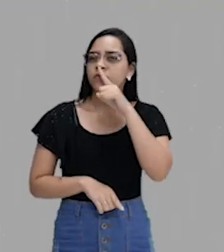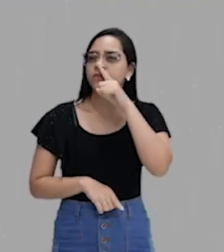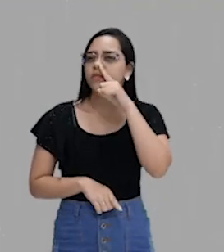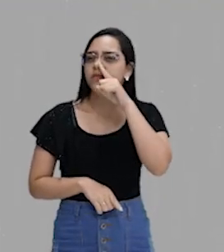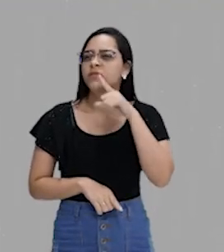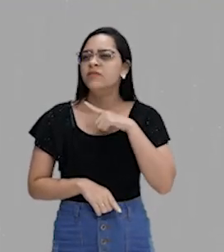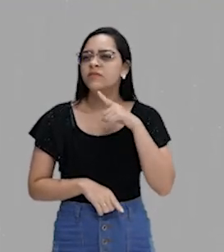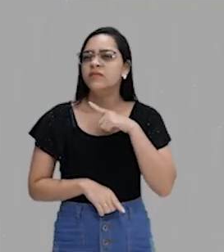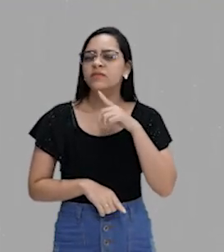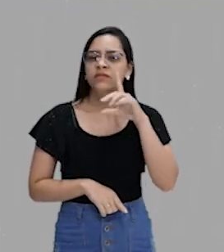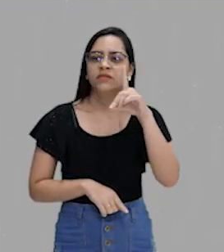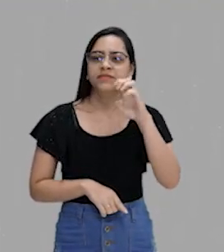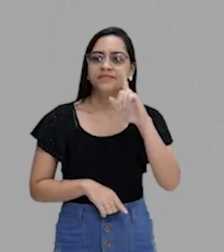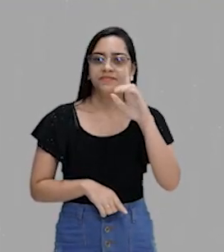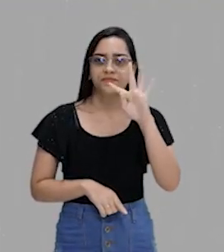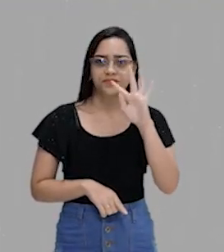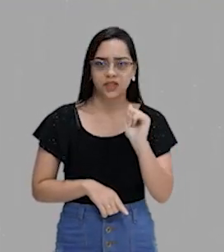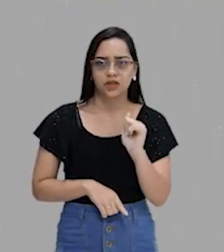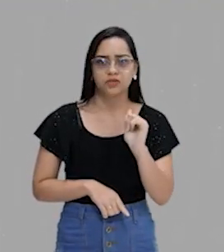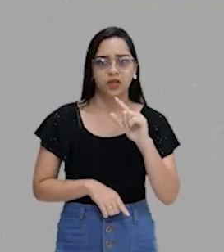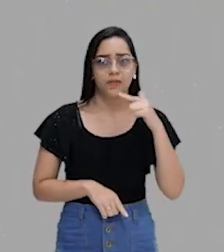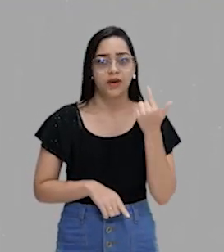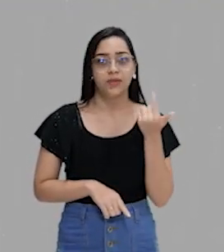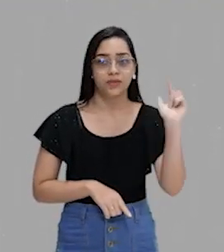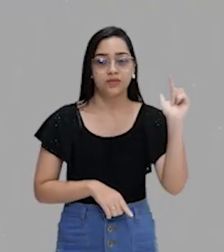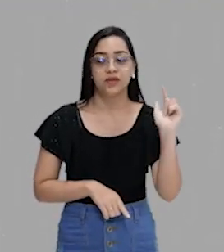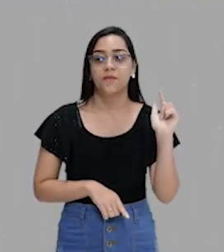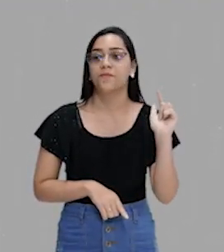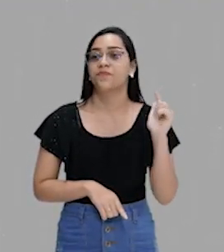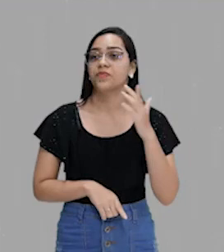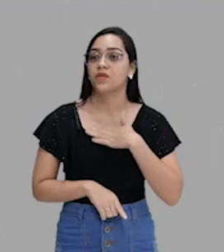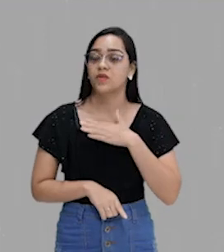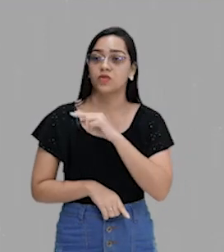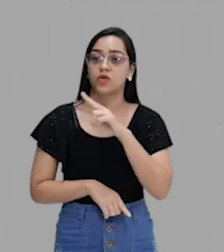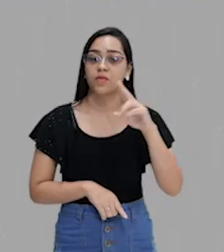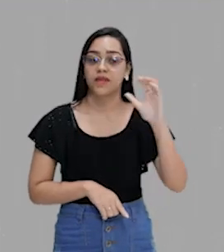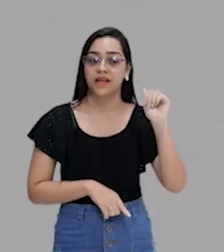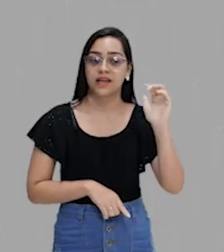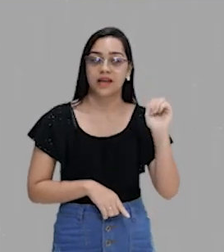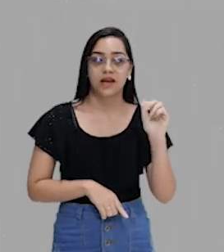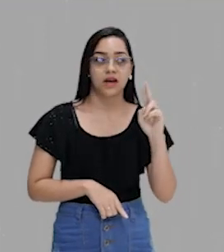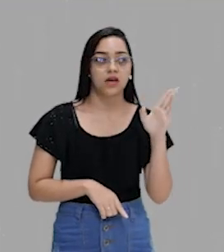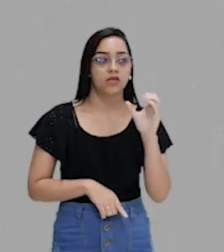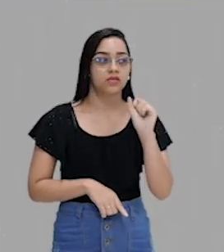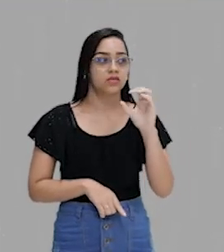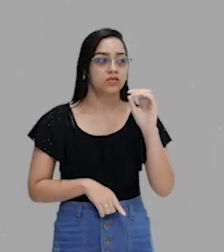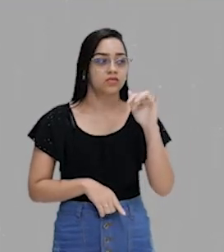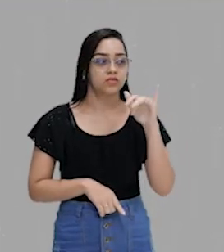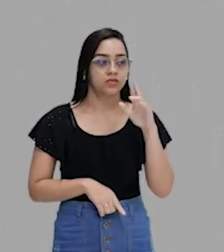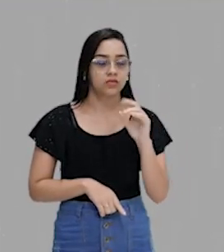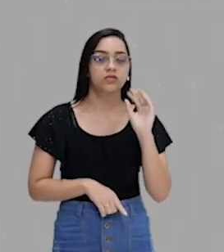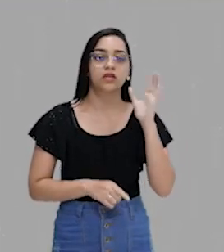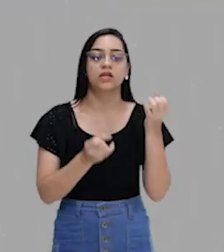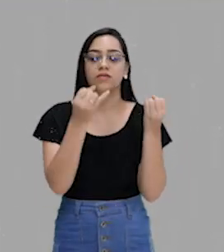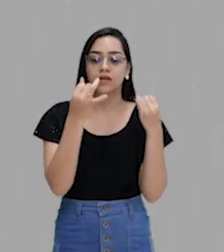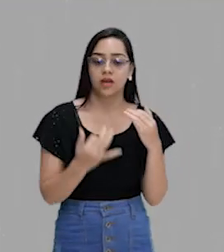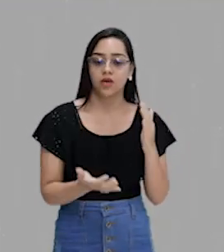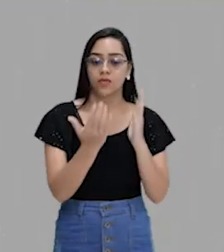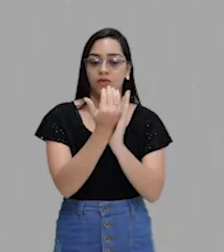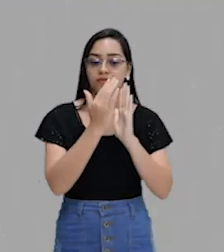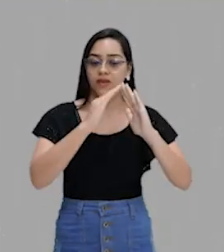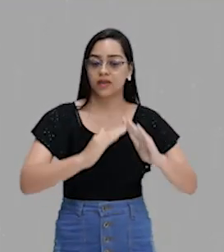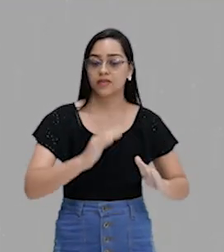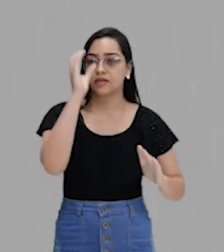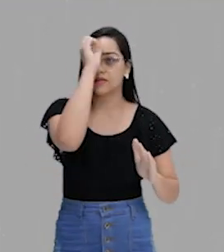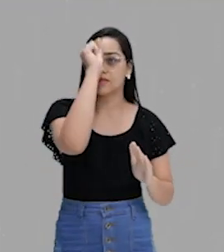uma variante chamada Delta. Vamos tomar cuidado. Eu sou a professora Cacau Sotero. Este, já falei, é o programa Fica em Casa Aprendendo.